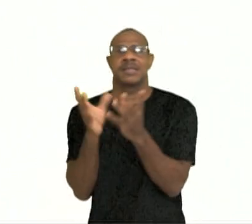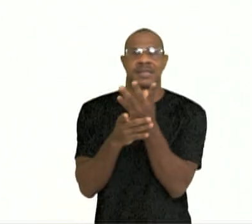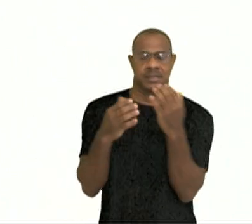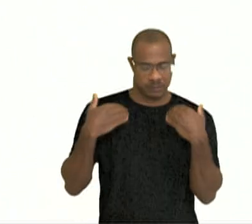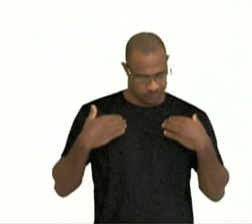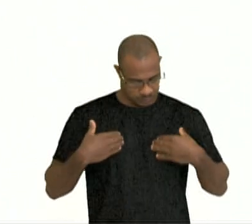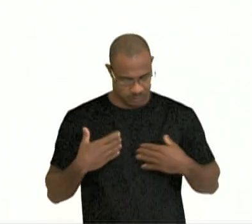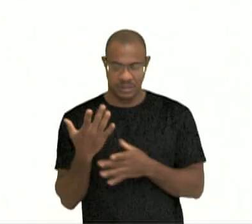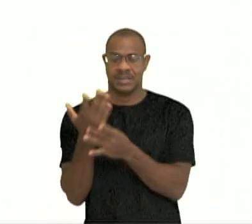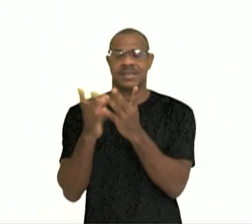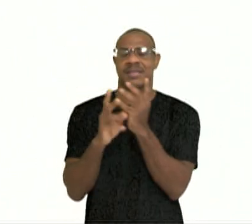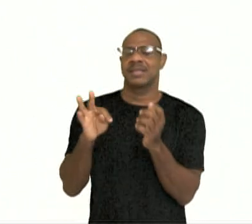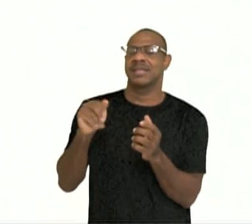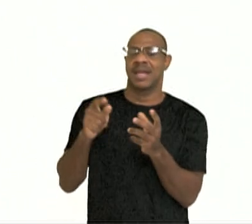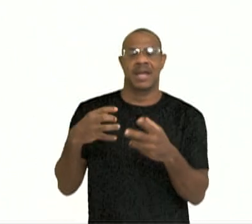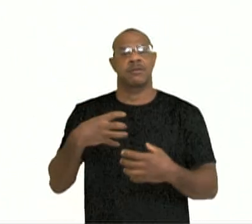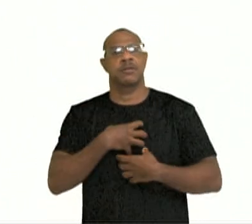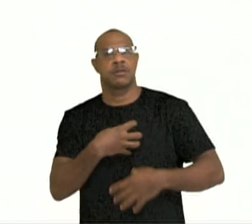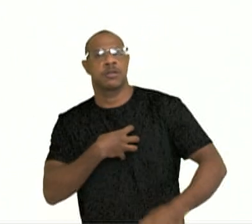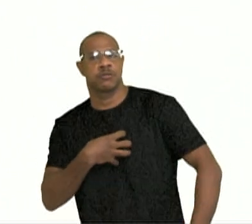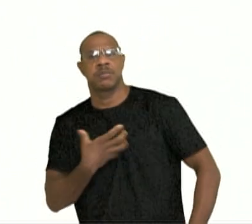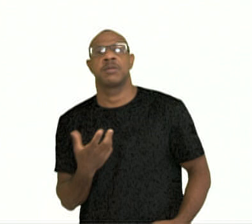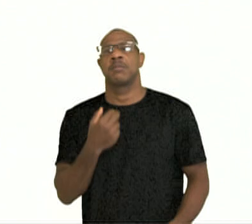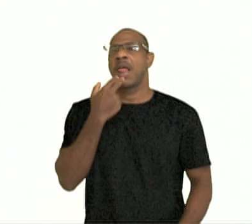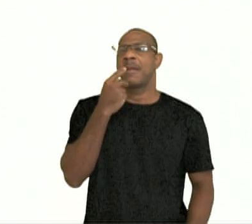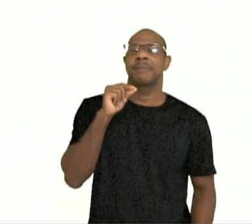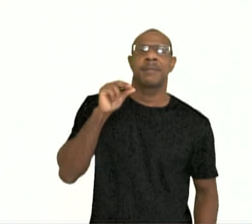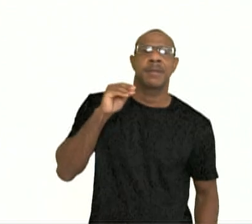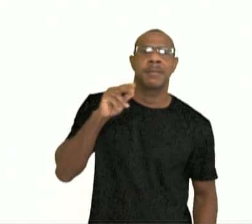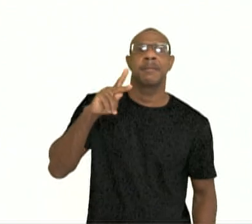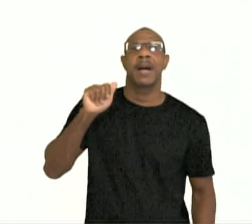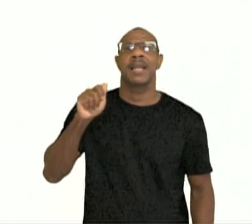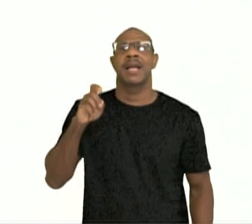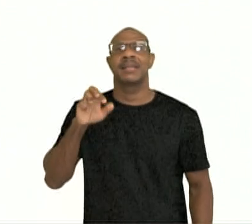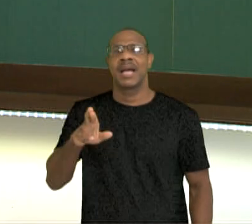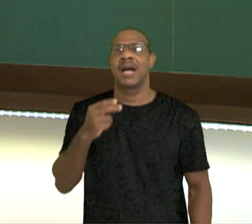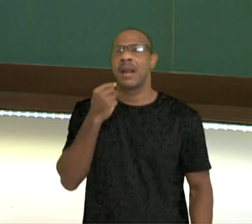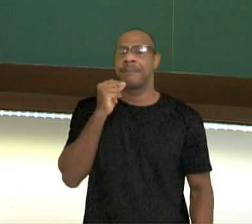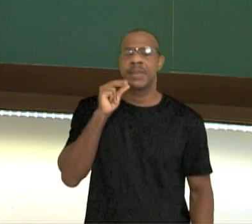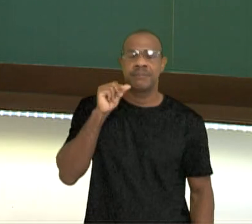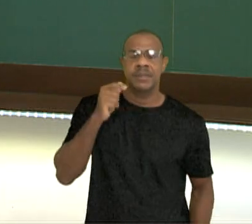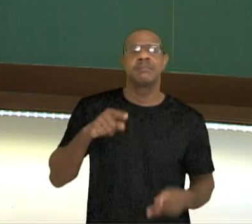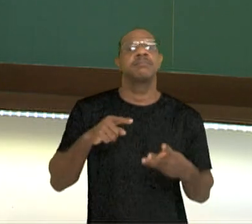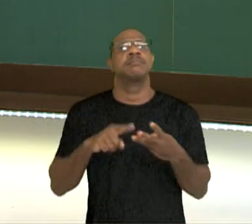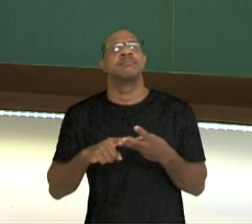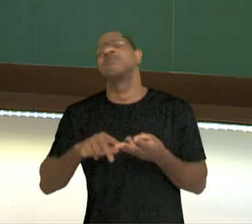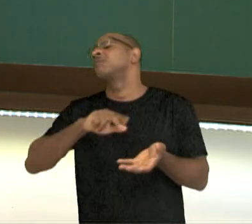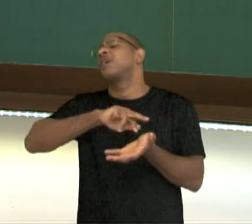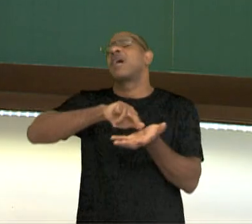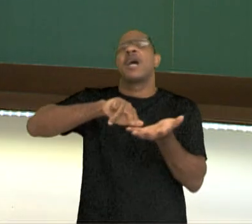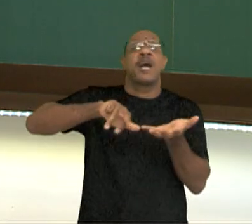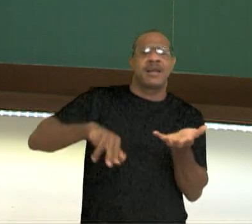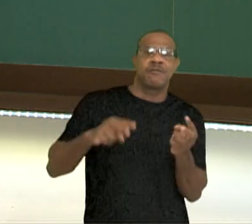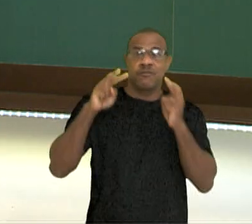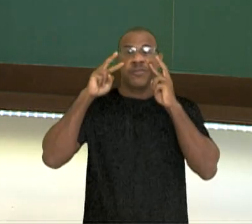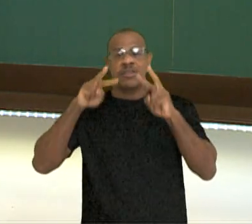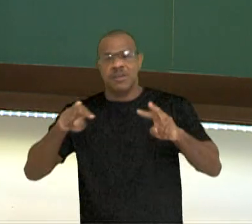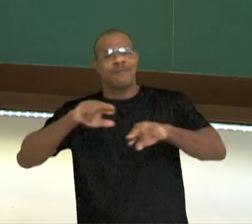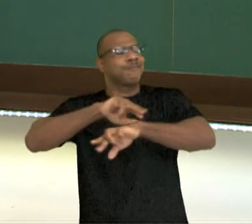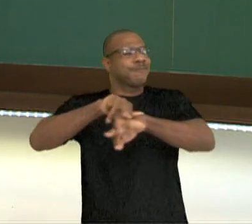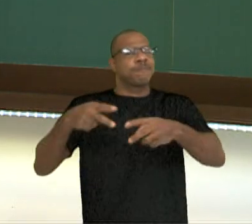dos sentimentos, tato, olfato, paladar, uma infinidade